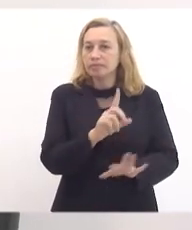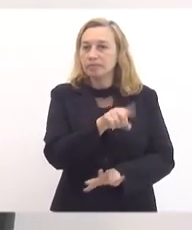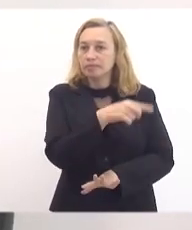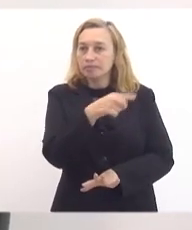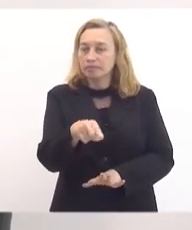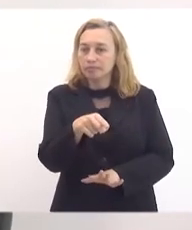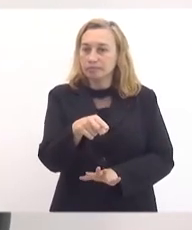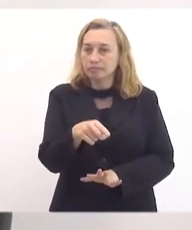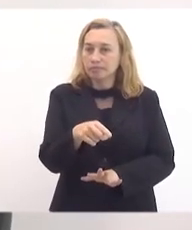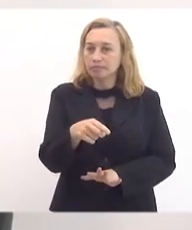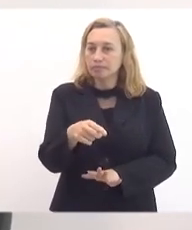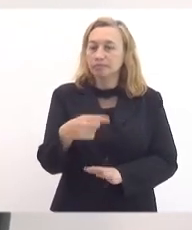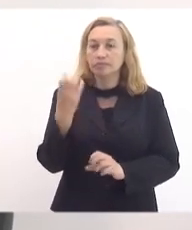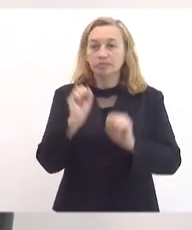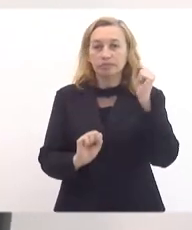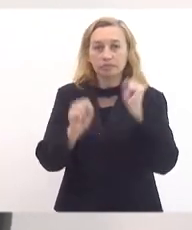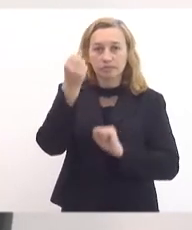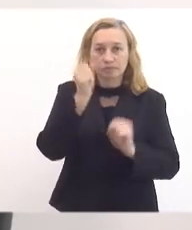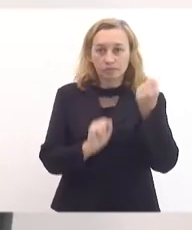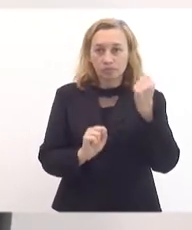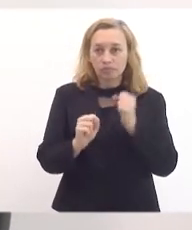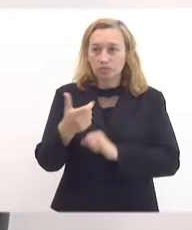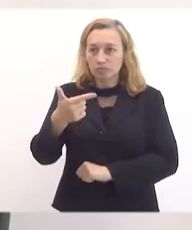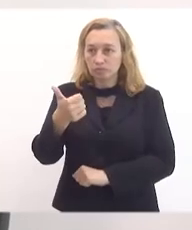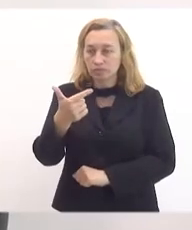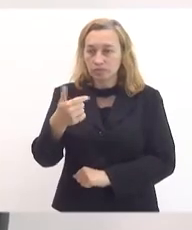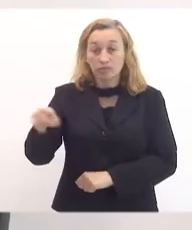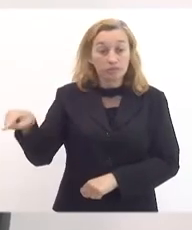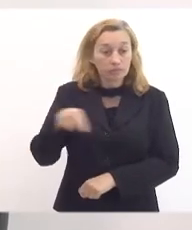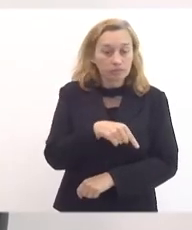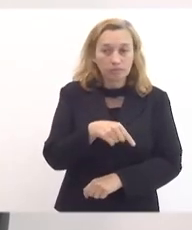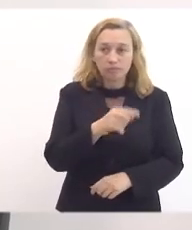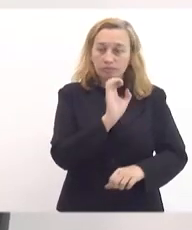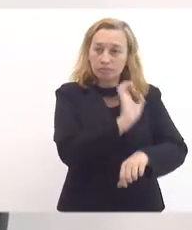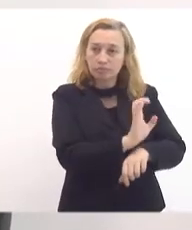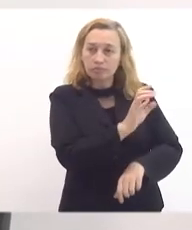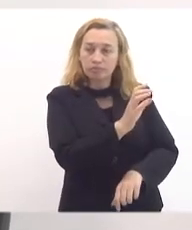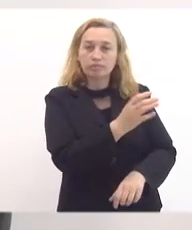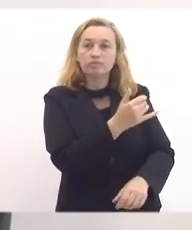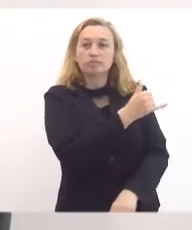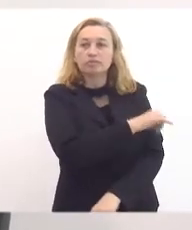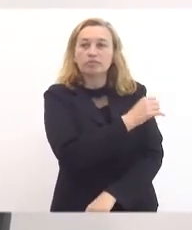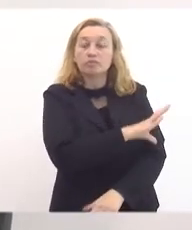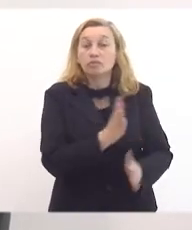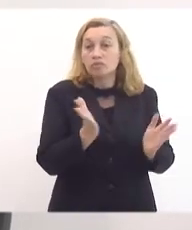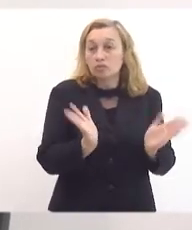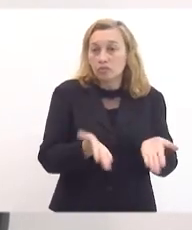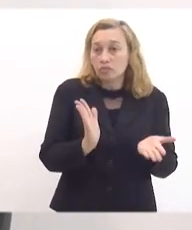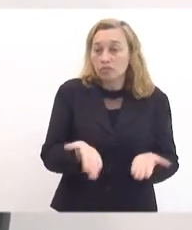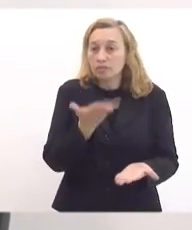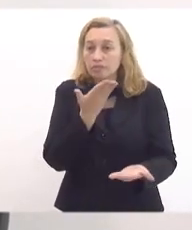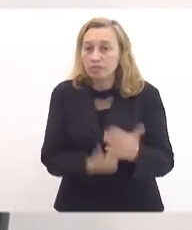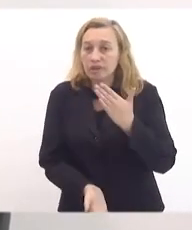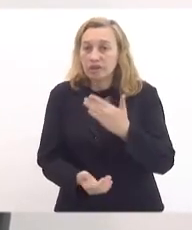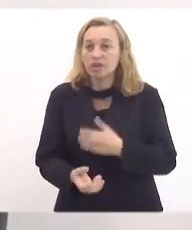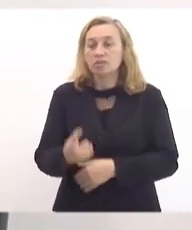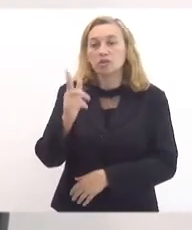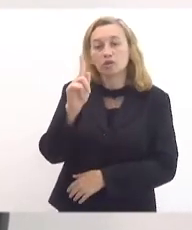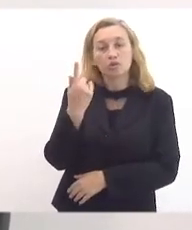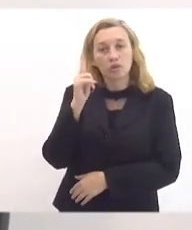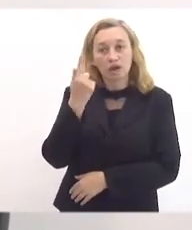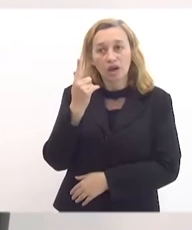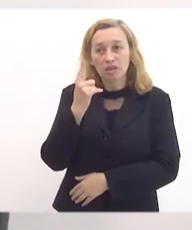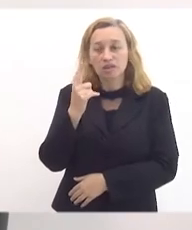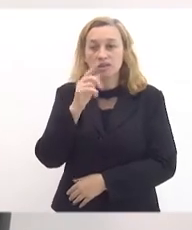armamentista vivo o estado do Rio hoje o Rio de Janeiro perde empregos para Goiás para Santa Catarina para Rio Grande do Sul